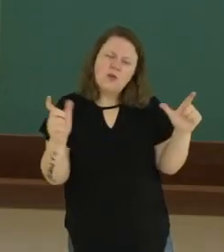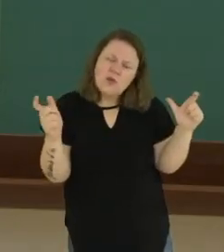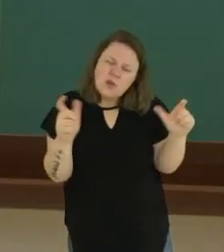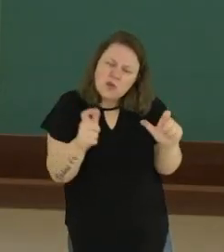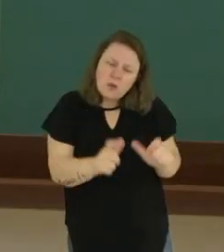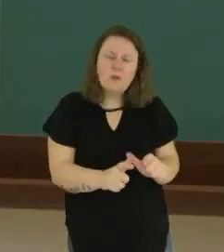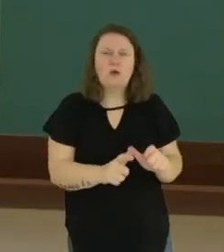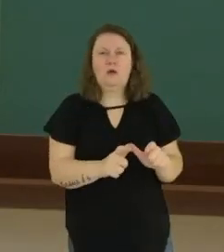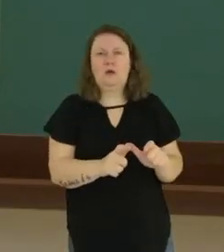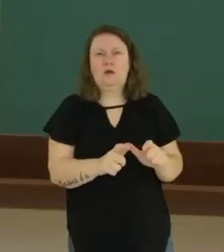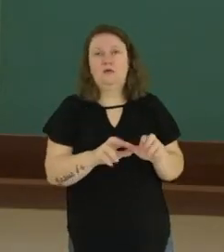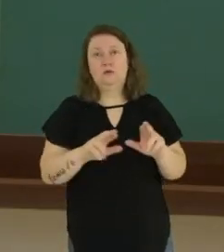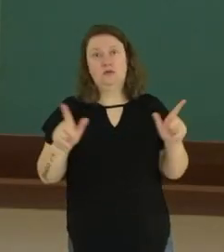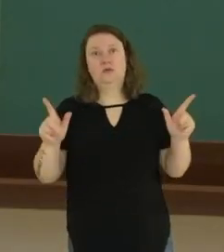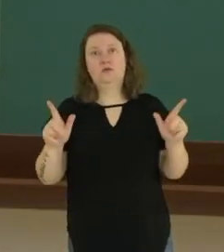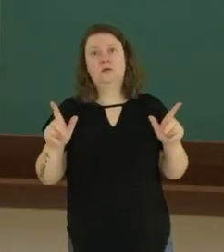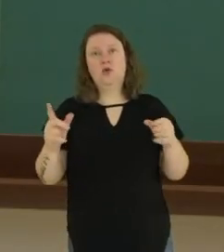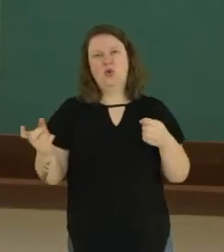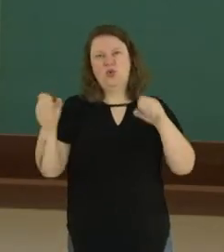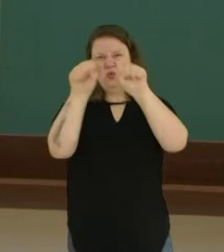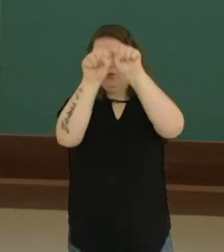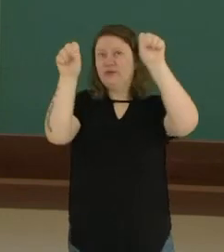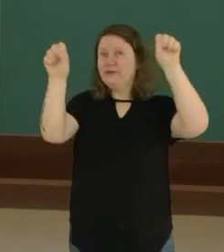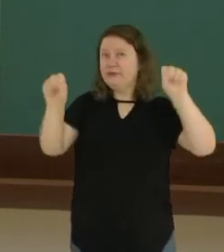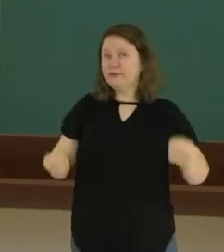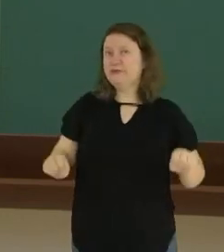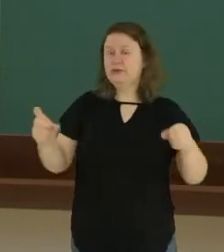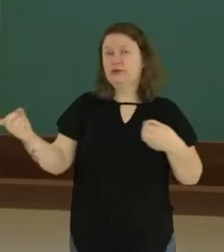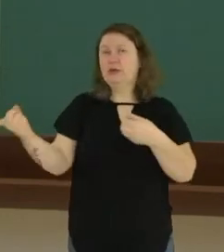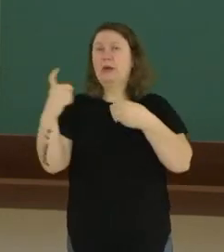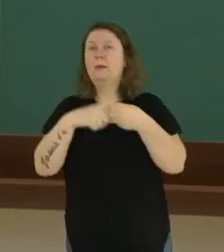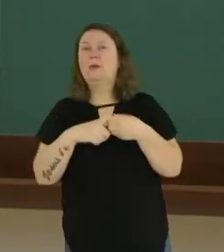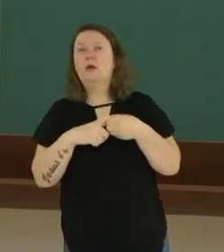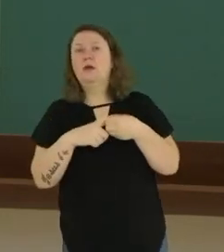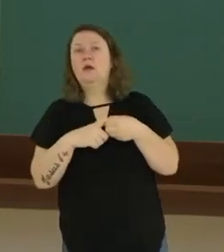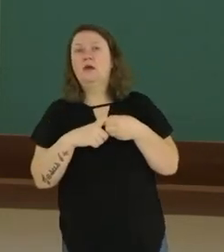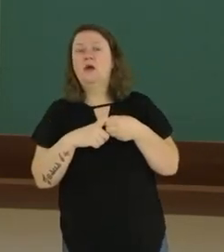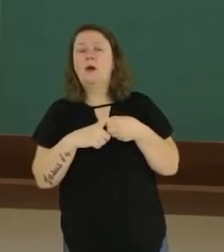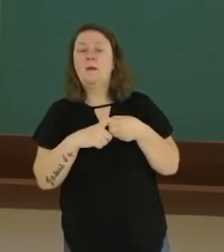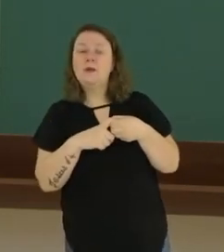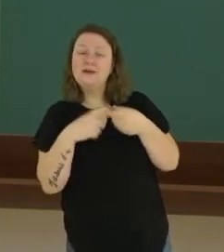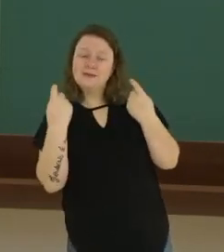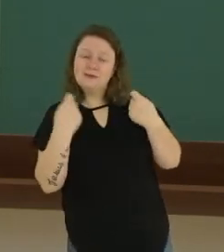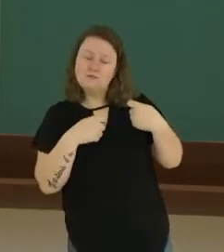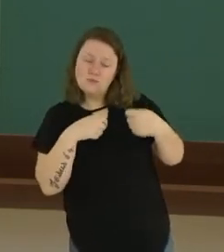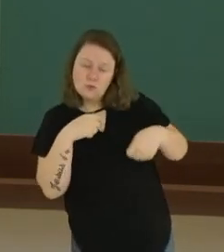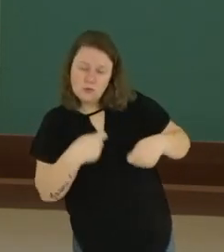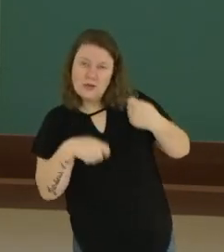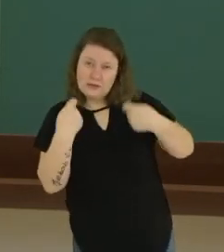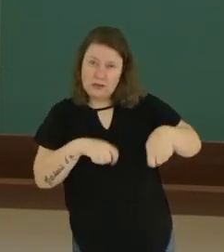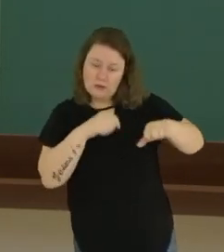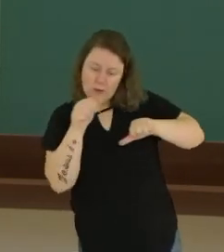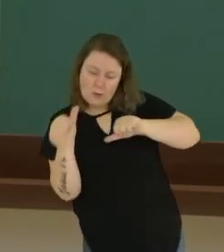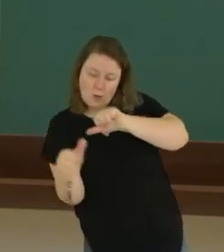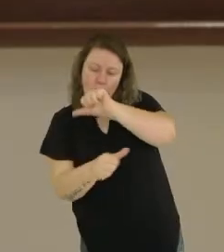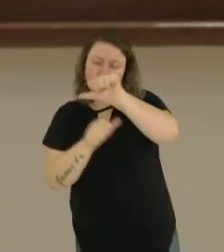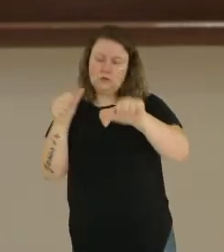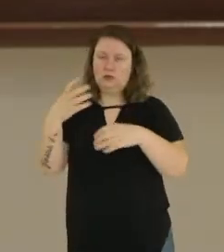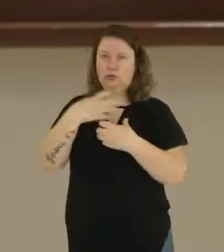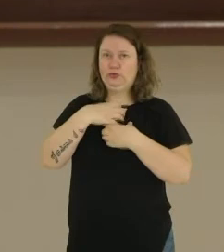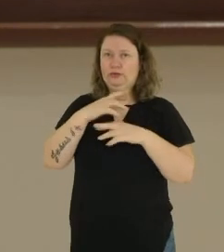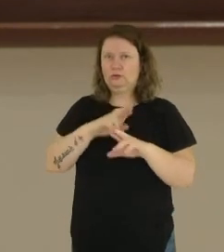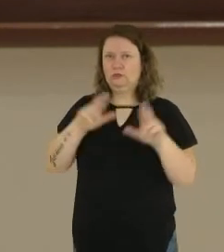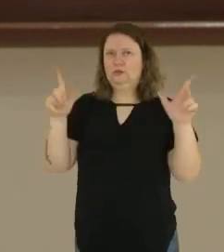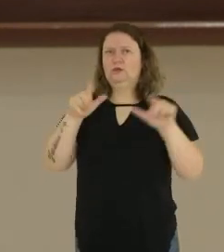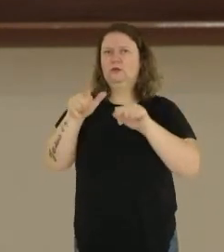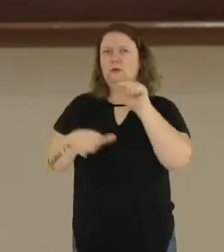Aquele sistema de parceria, ele estava sendo modificado por uma nova maneira de se trabalhar com